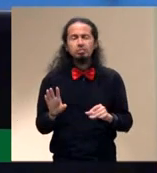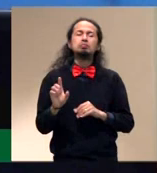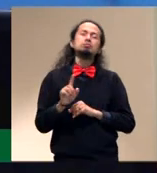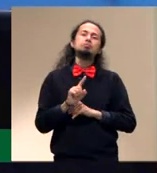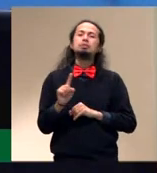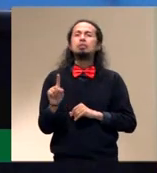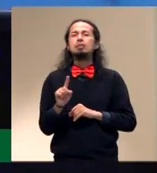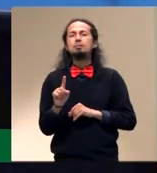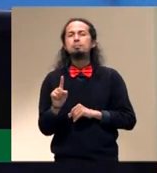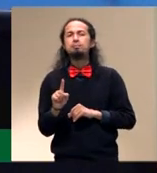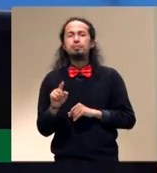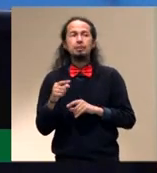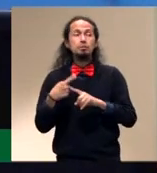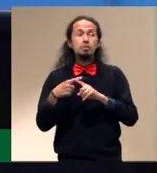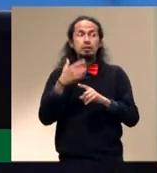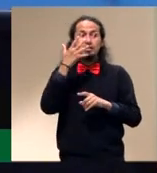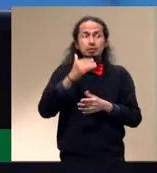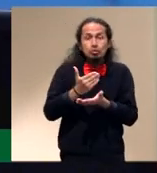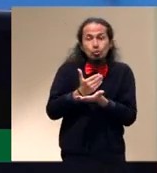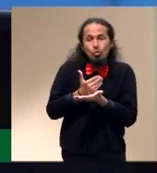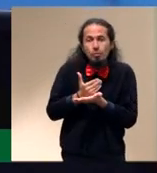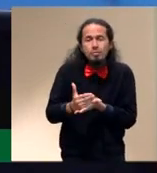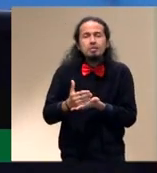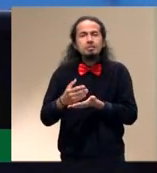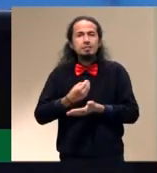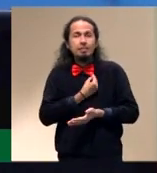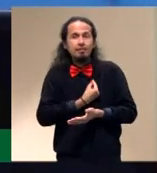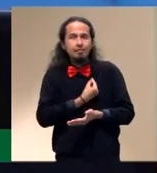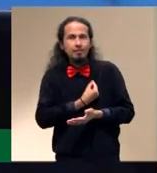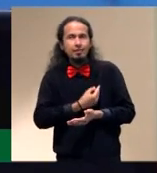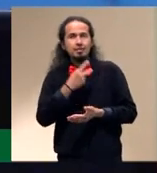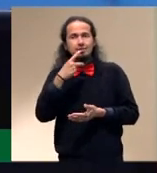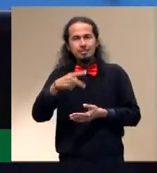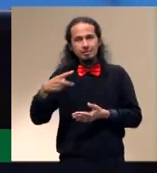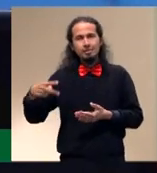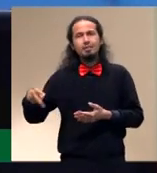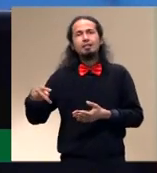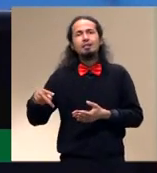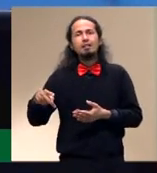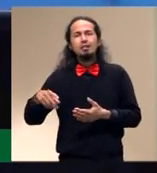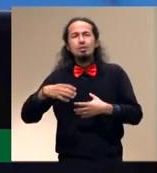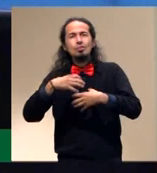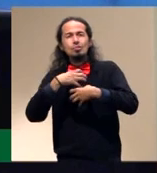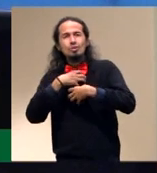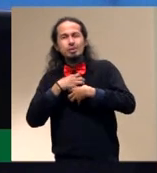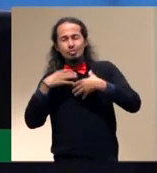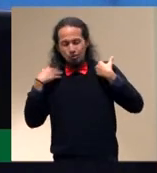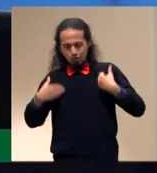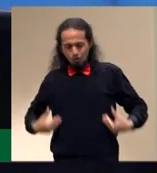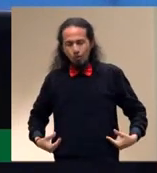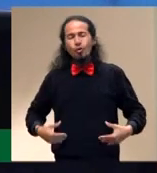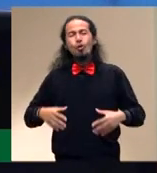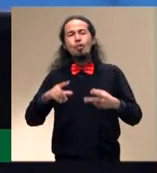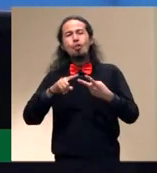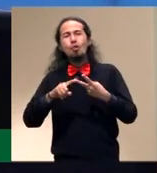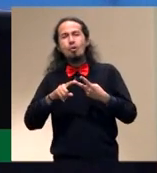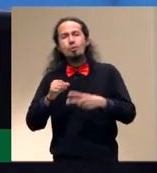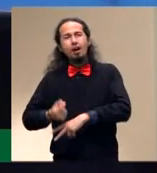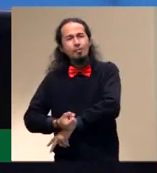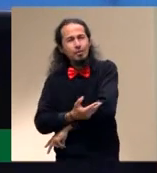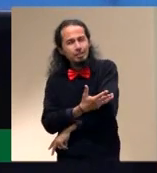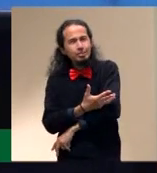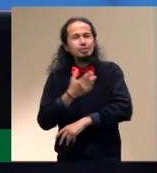momento inicial da vida, em que as suas dimensões corporais, afetivas, emocionais,